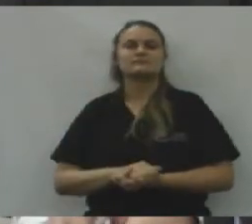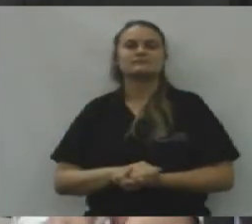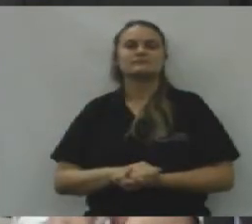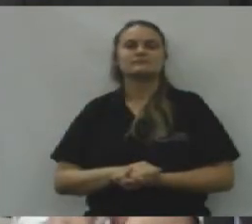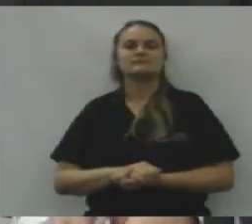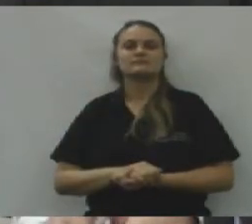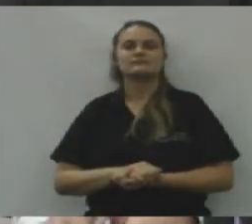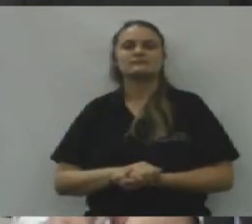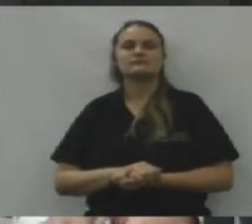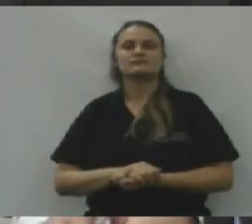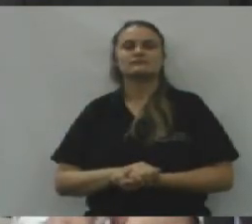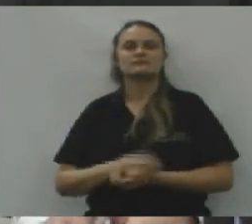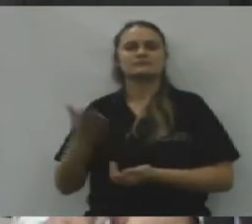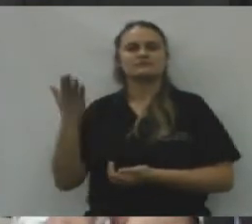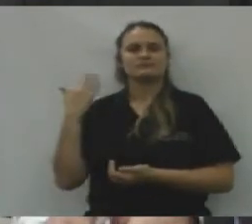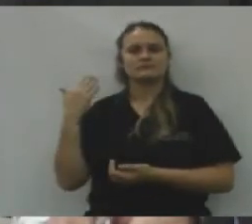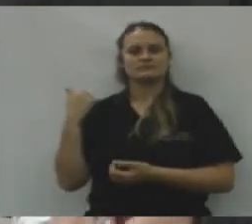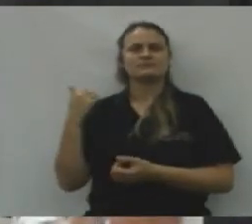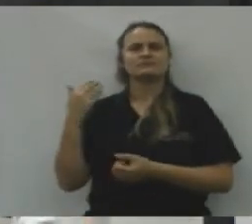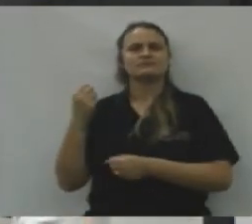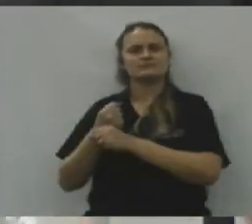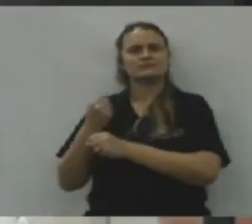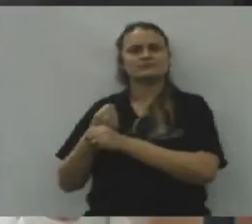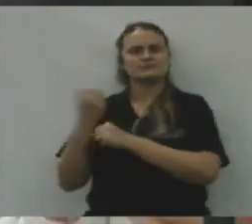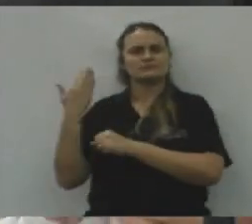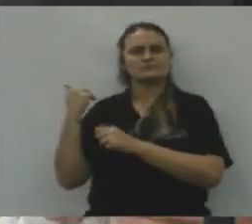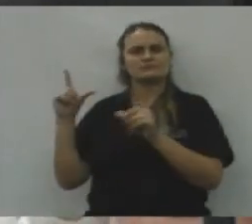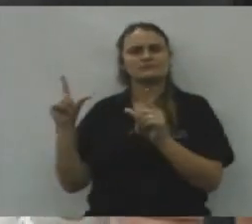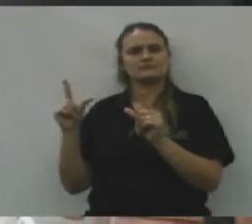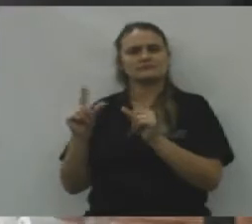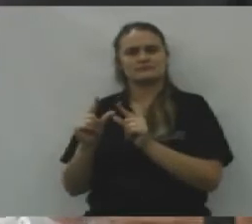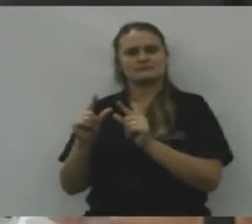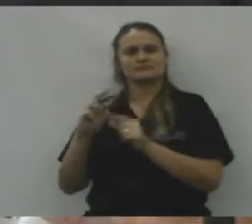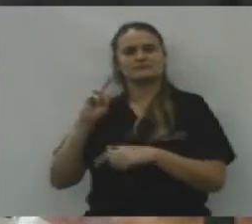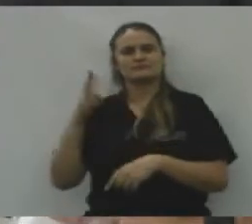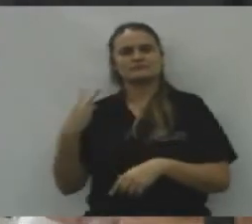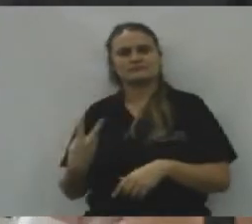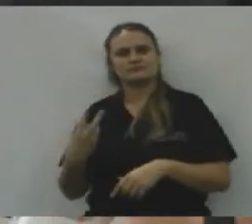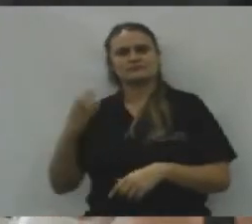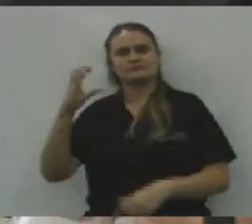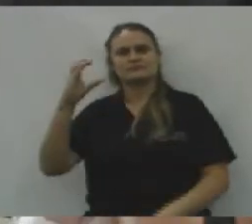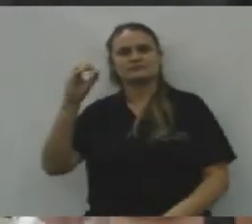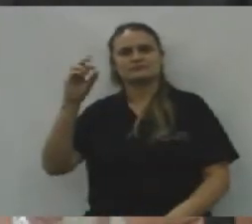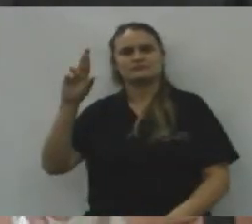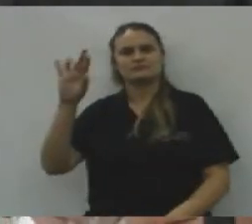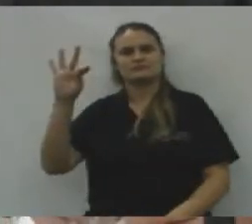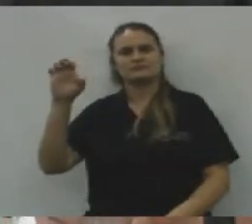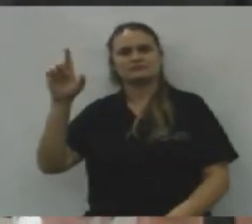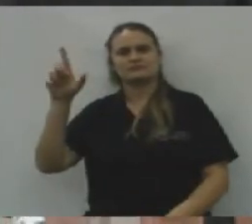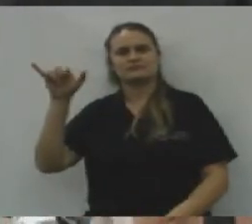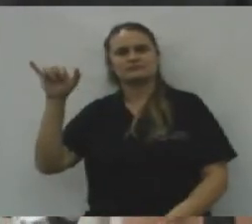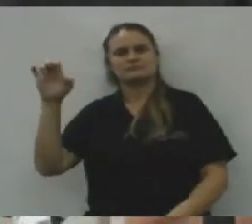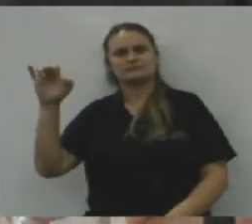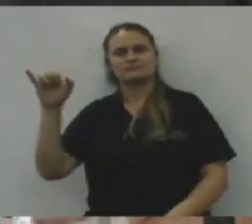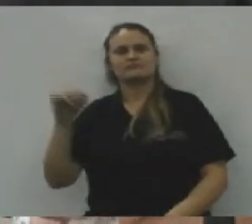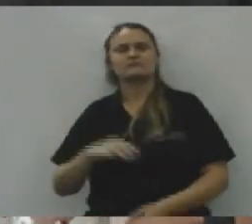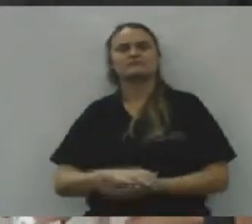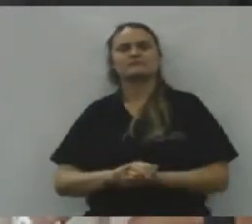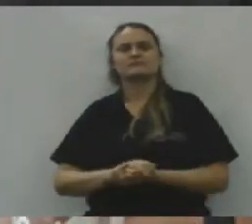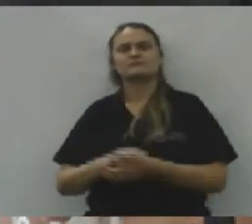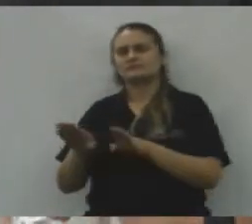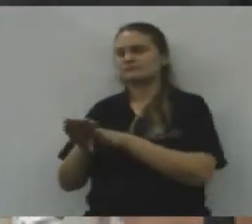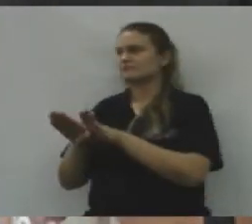na legislatura passada também, através das economias, o vereador Cortellini estava, o